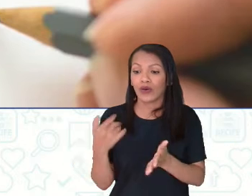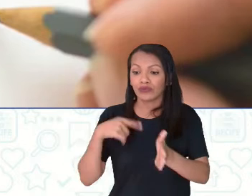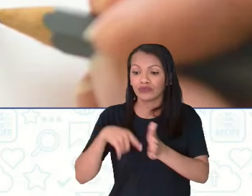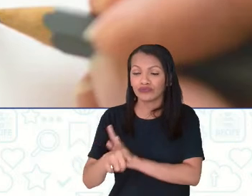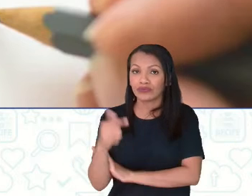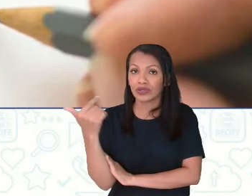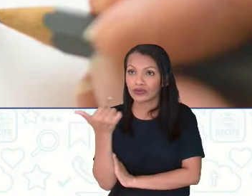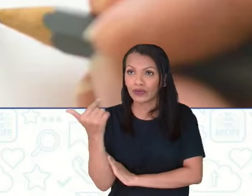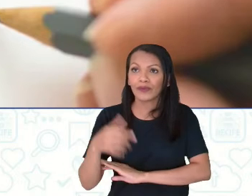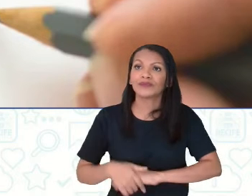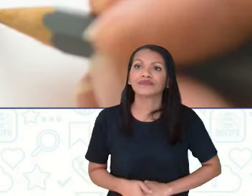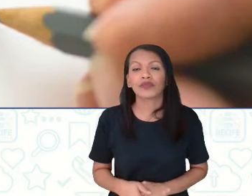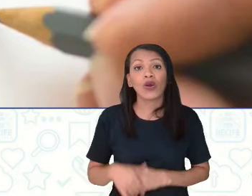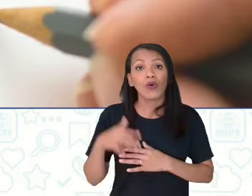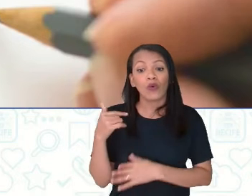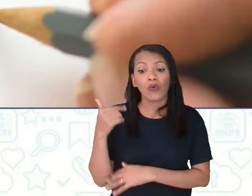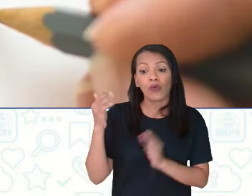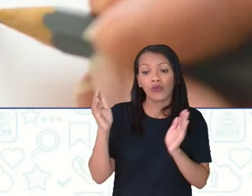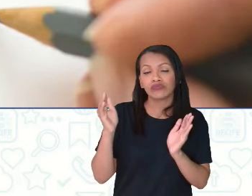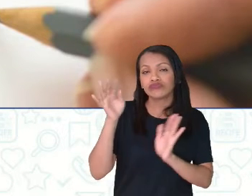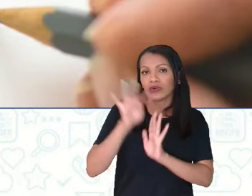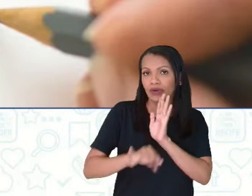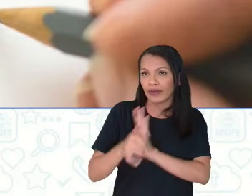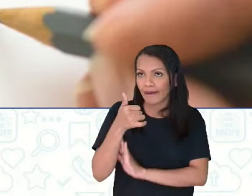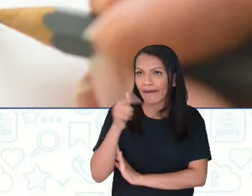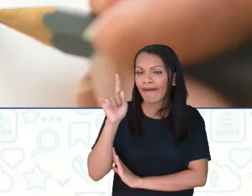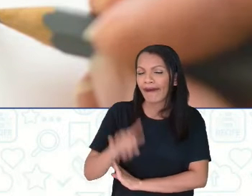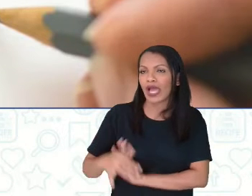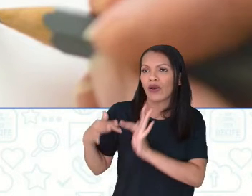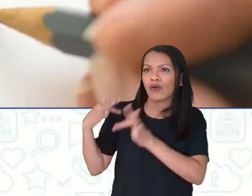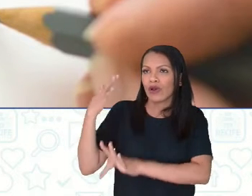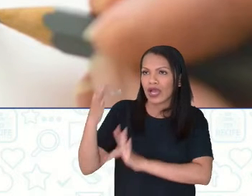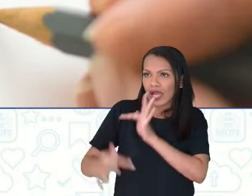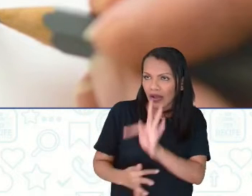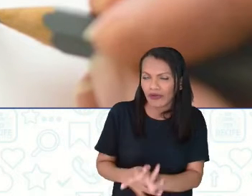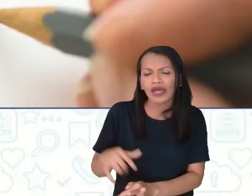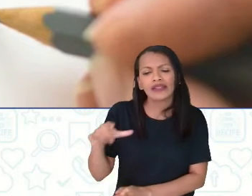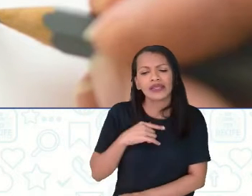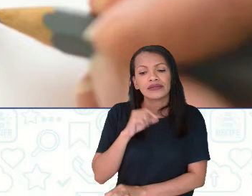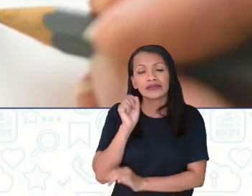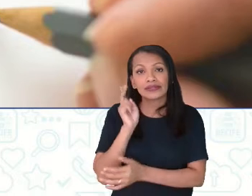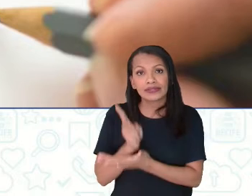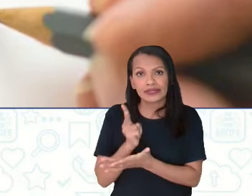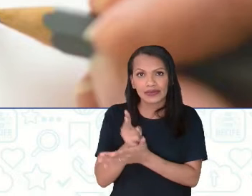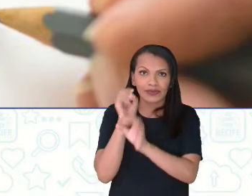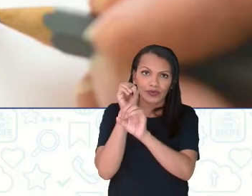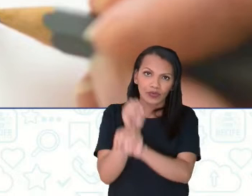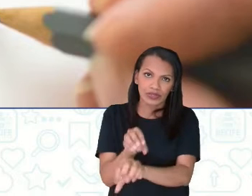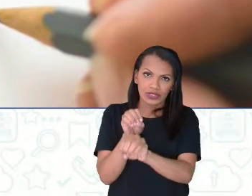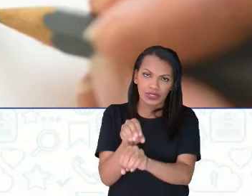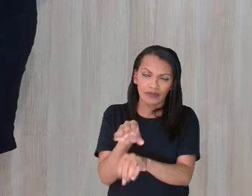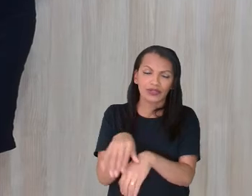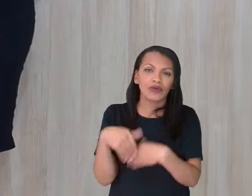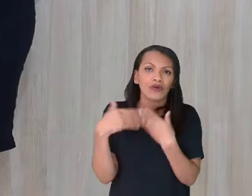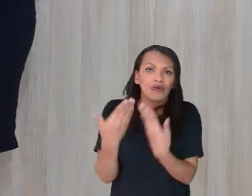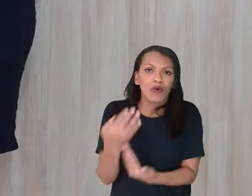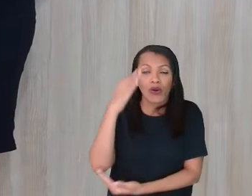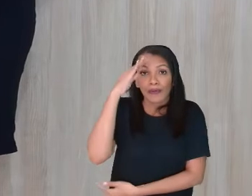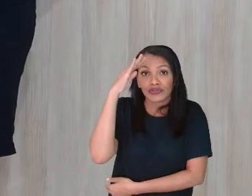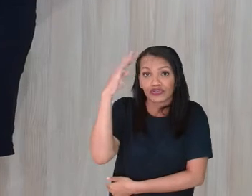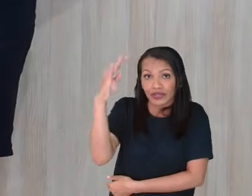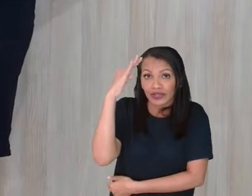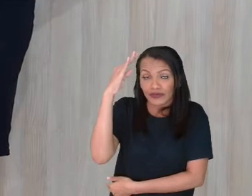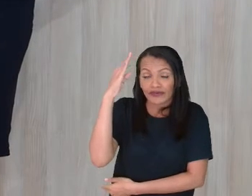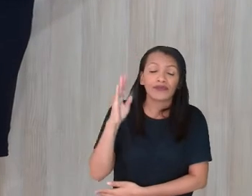com uma moral. Isto é, um ensinamento. Então, qual alternativa está a ideia principal da fábula de